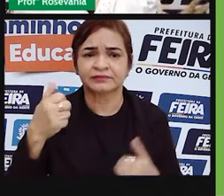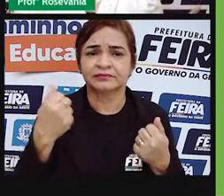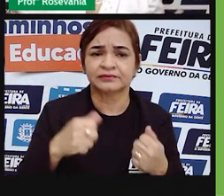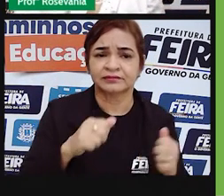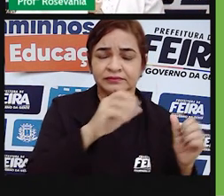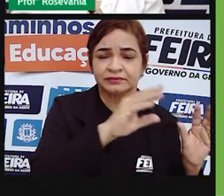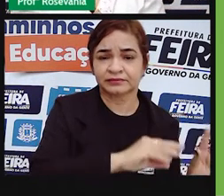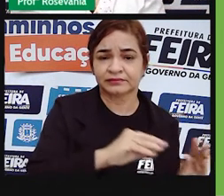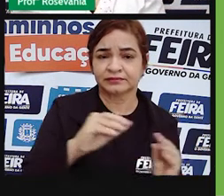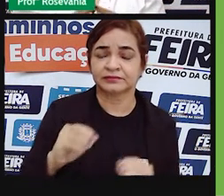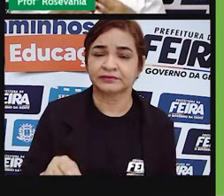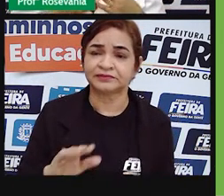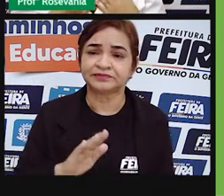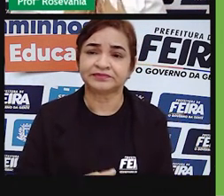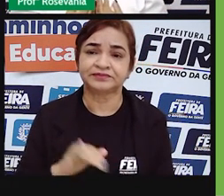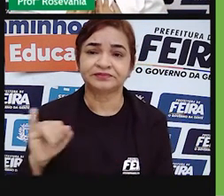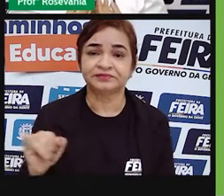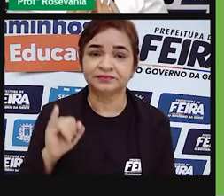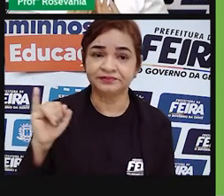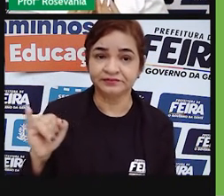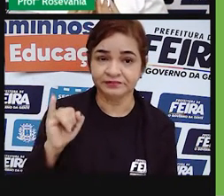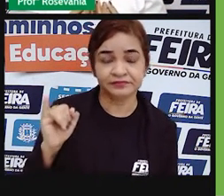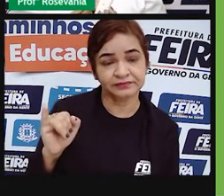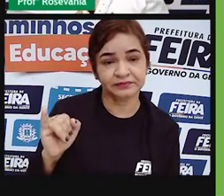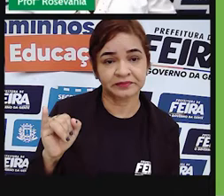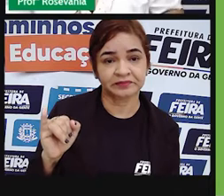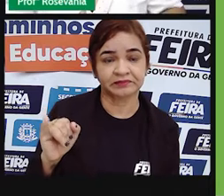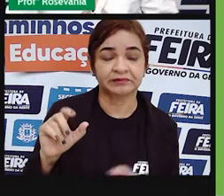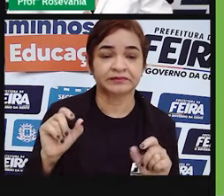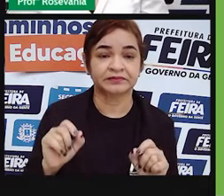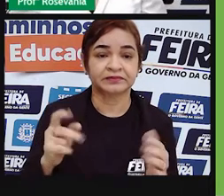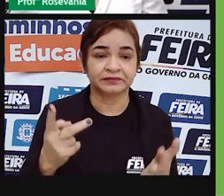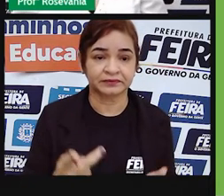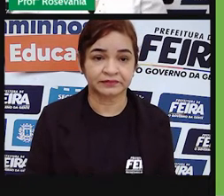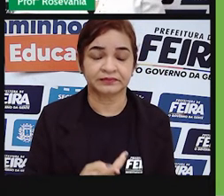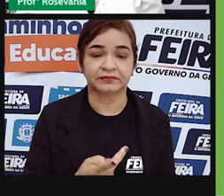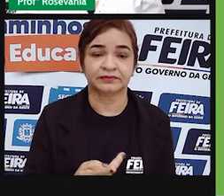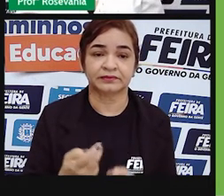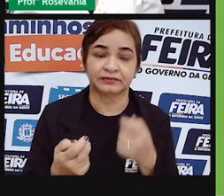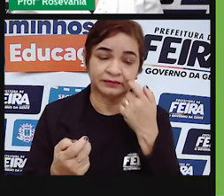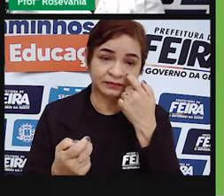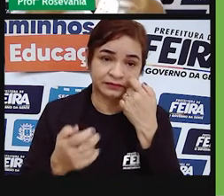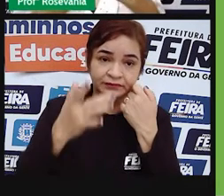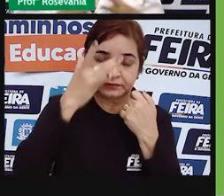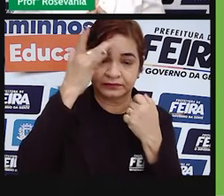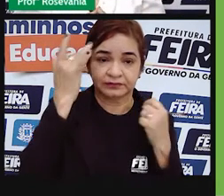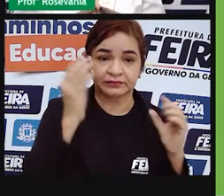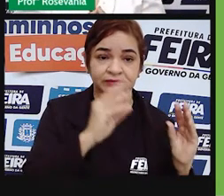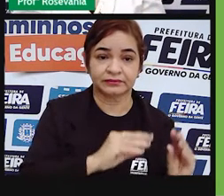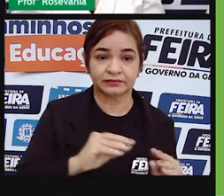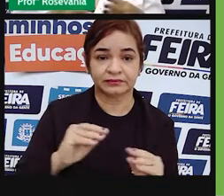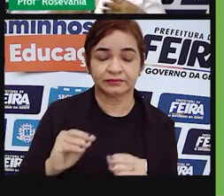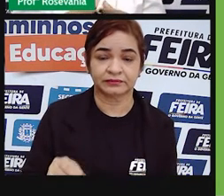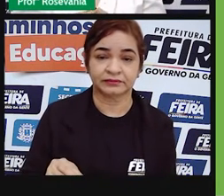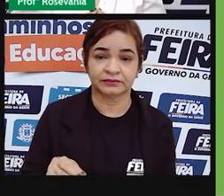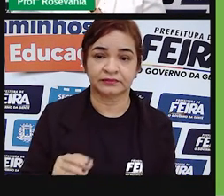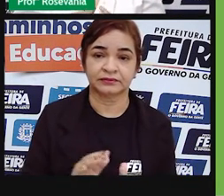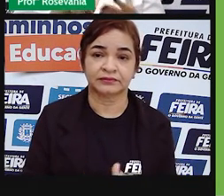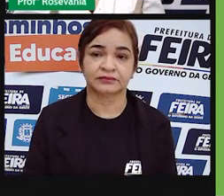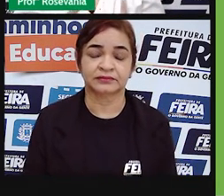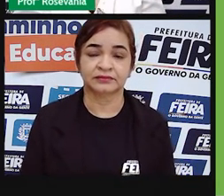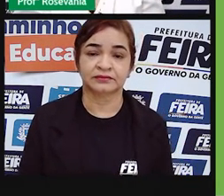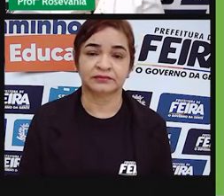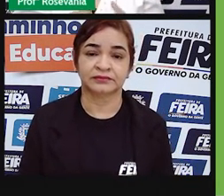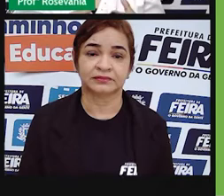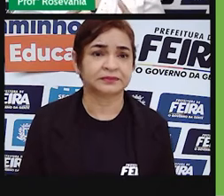as principais. Então, as principais causas, né, que faz com que eu migre, elas são as